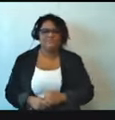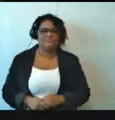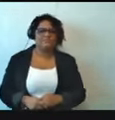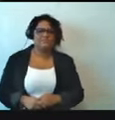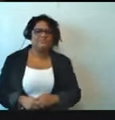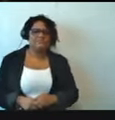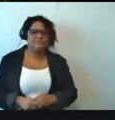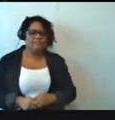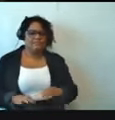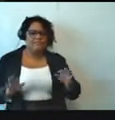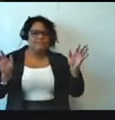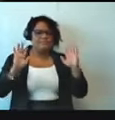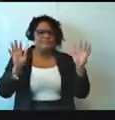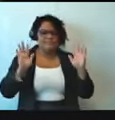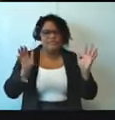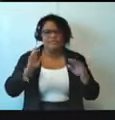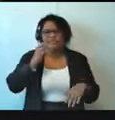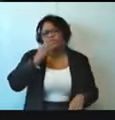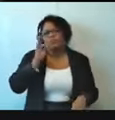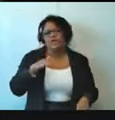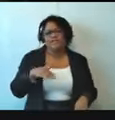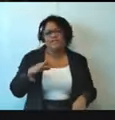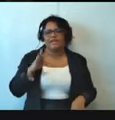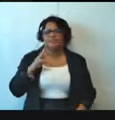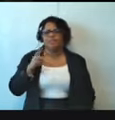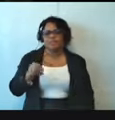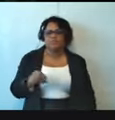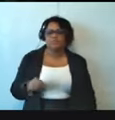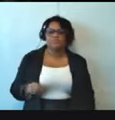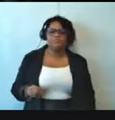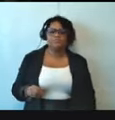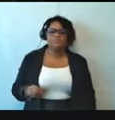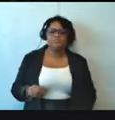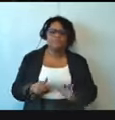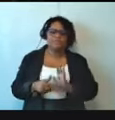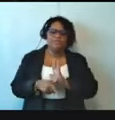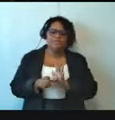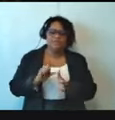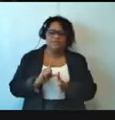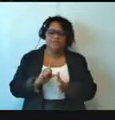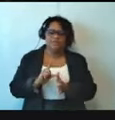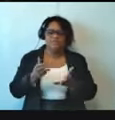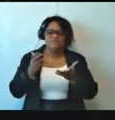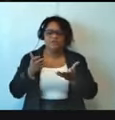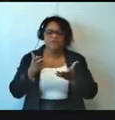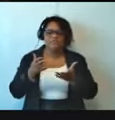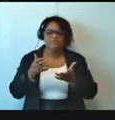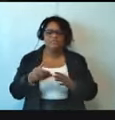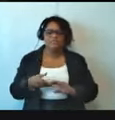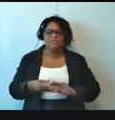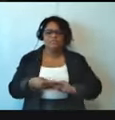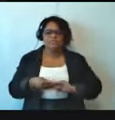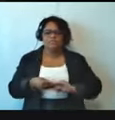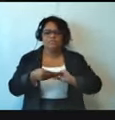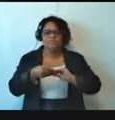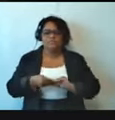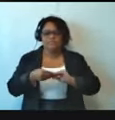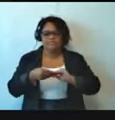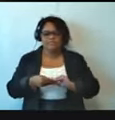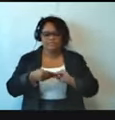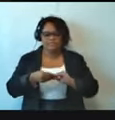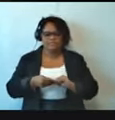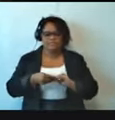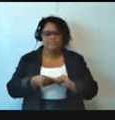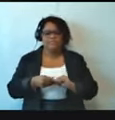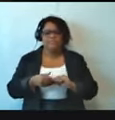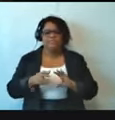todos. Eu gostaria, antes de mais nada, de cumprimentar a Comissão de Mobilidade da Câmara de Vereadores,